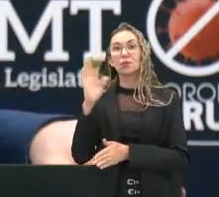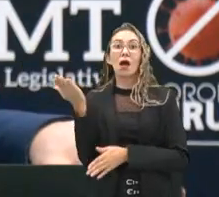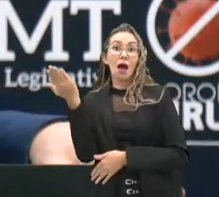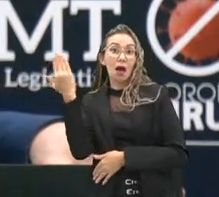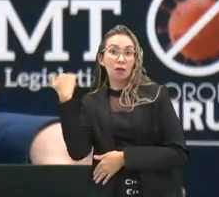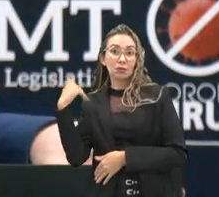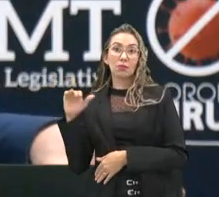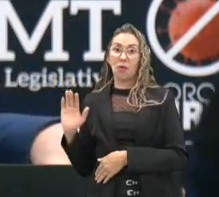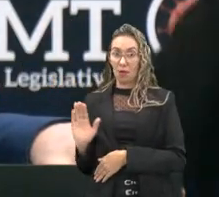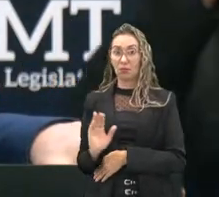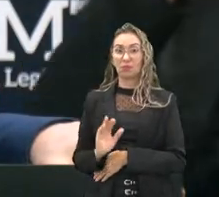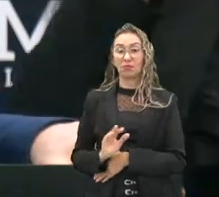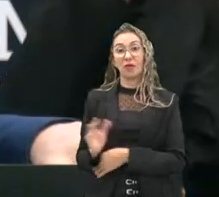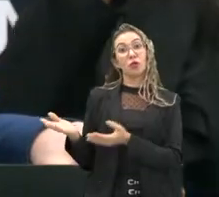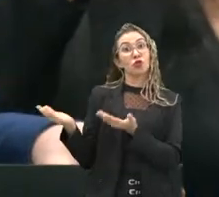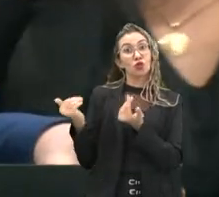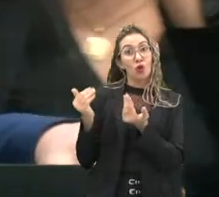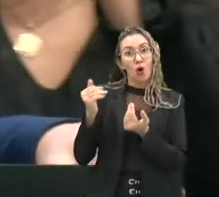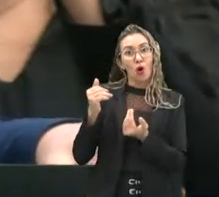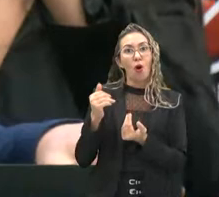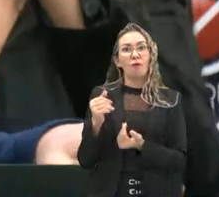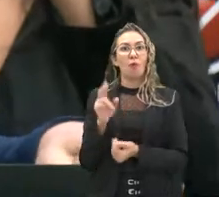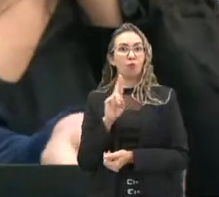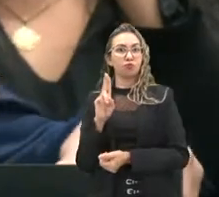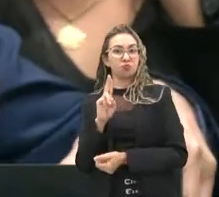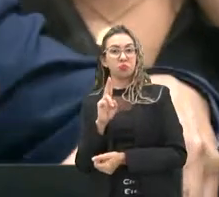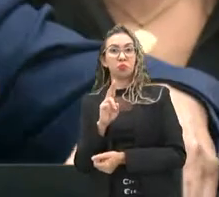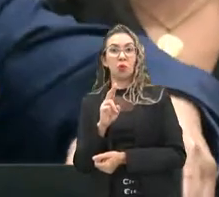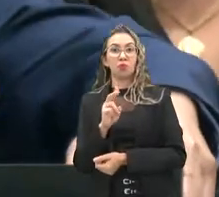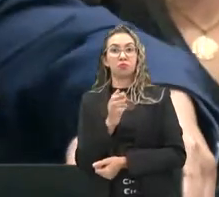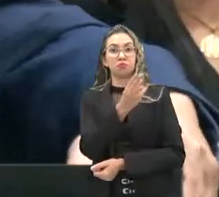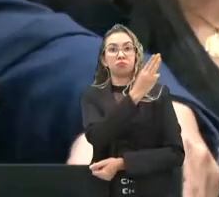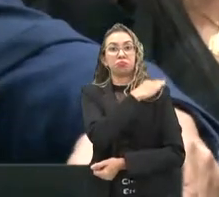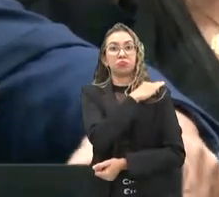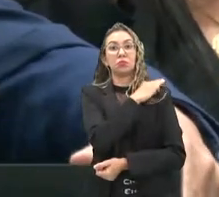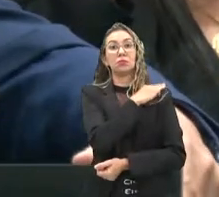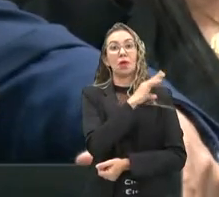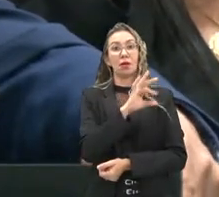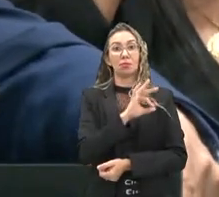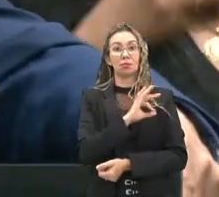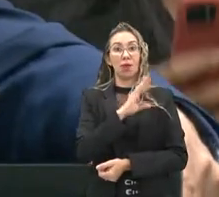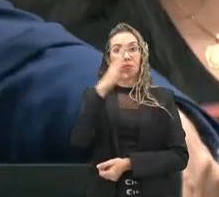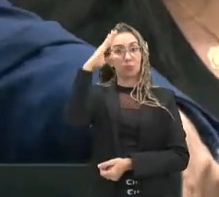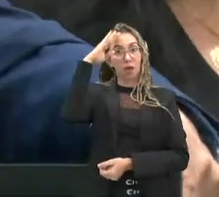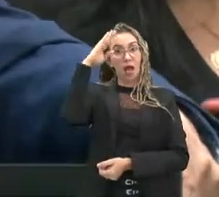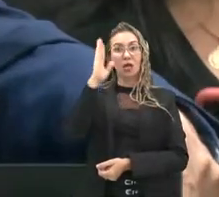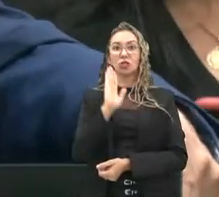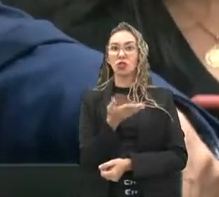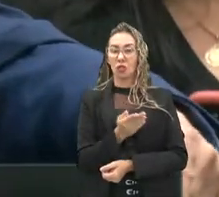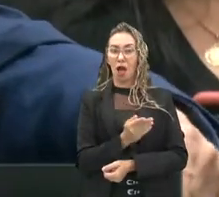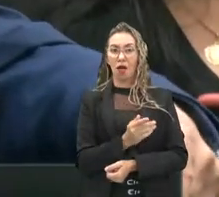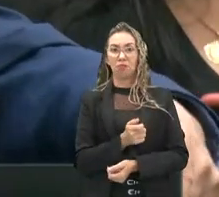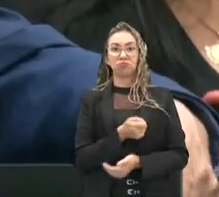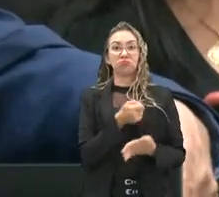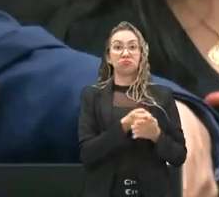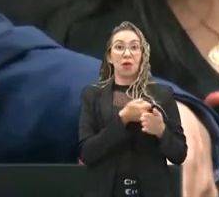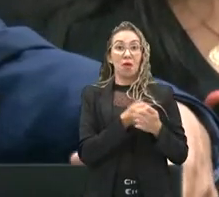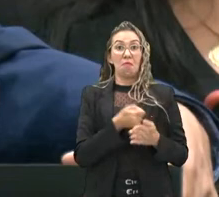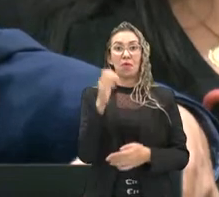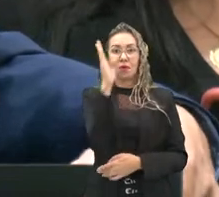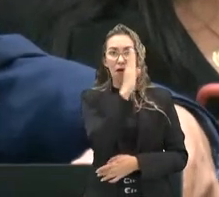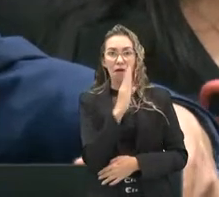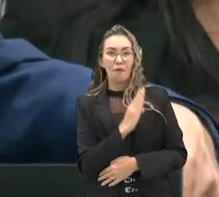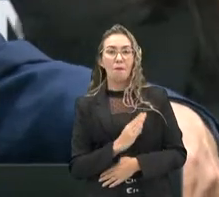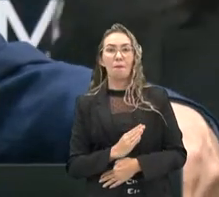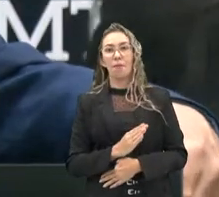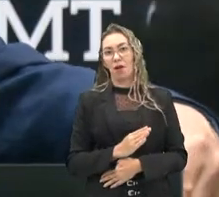chamados tenentes, Antônio, eles já governavam o Brasil com muitos vícios, não permitiu a